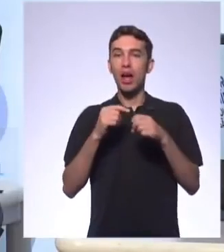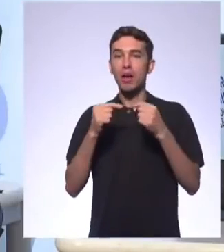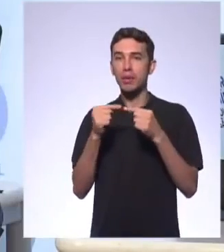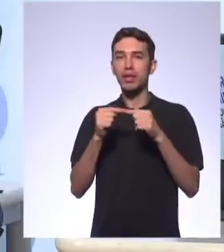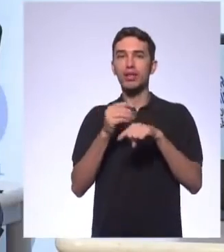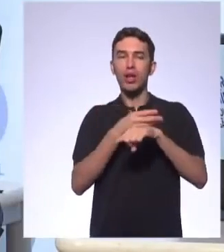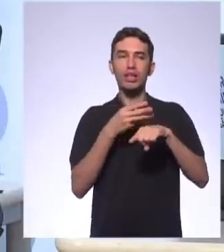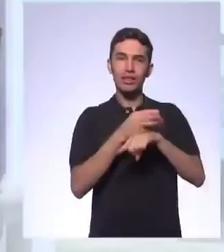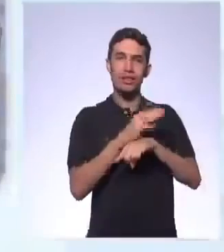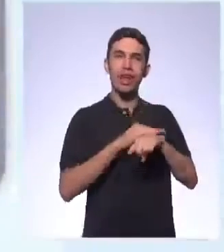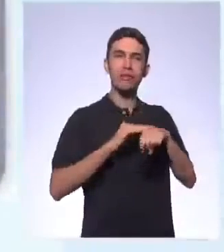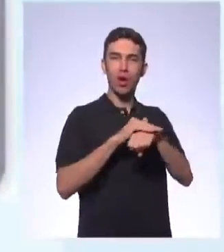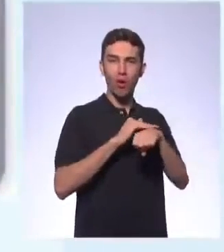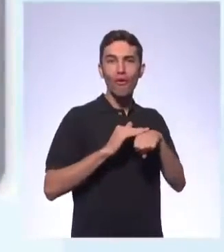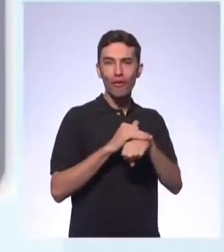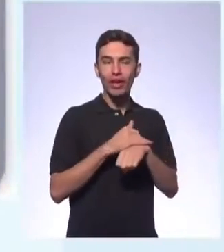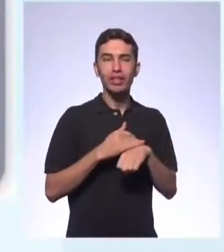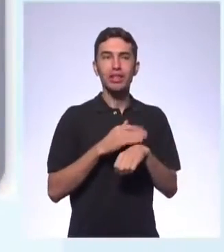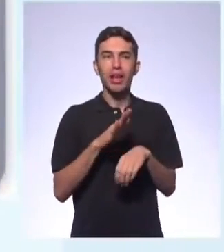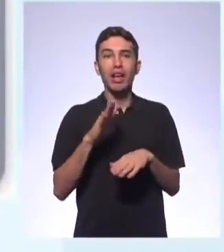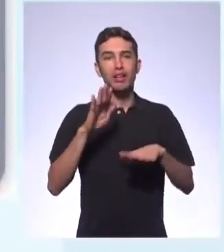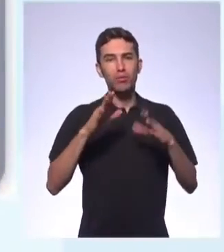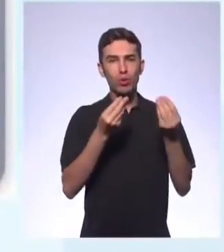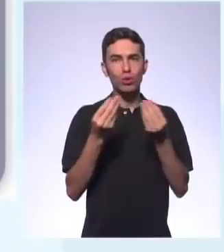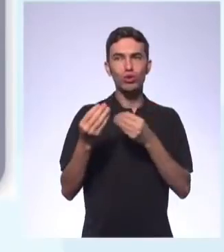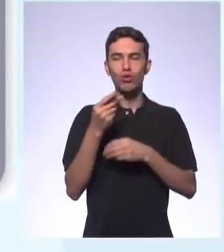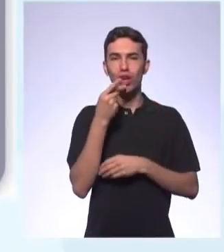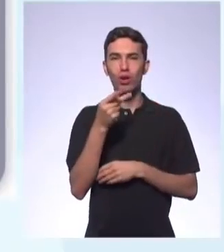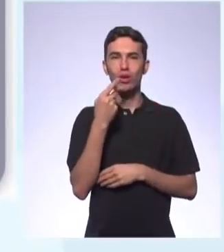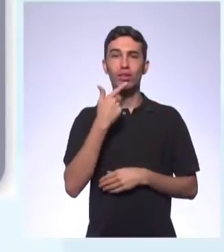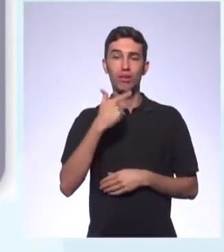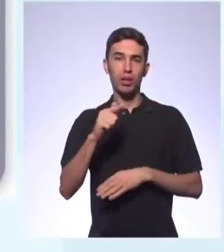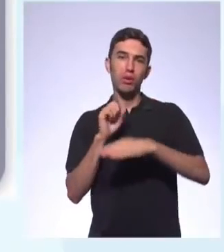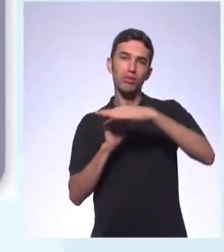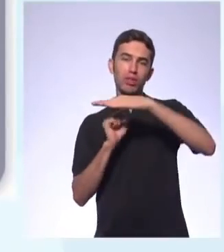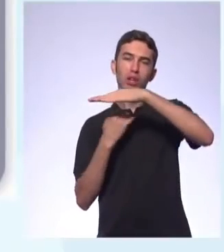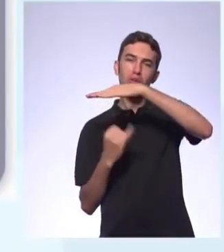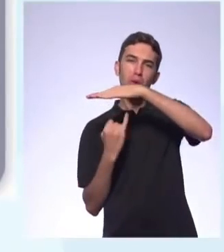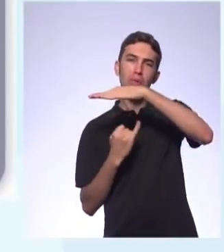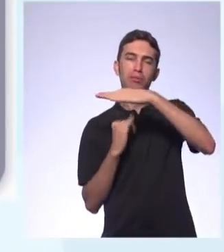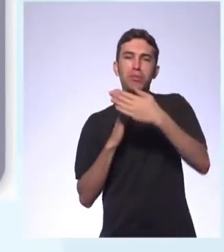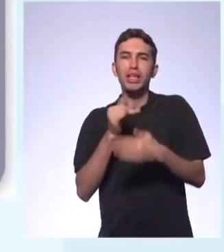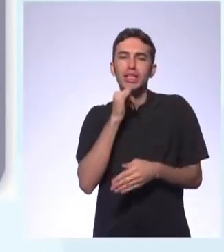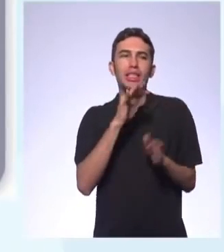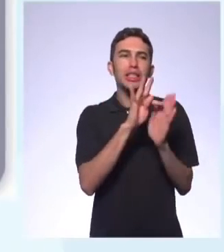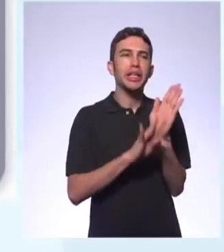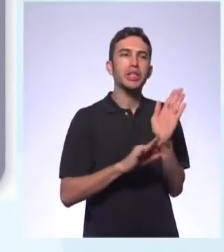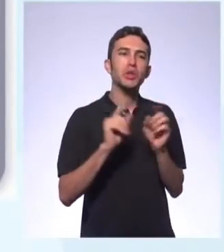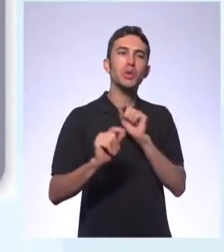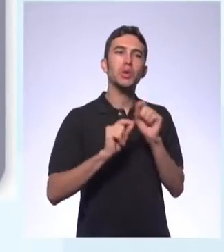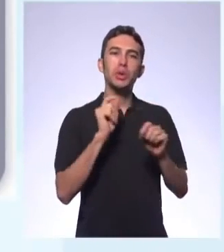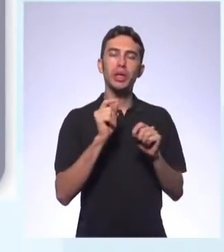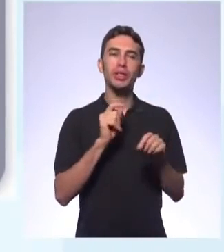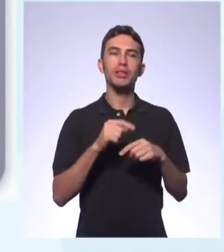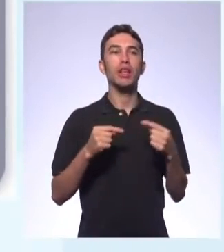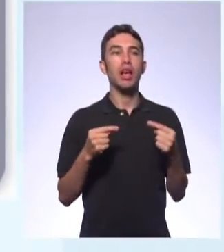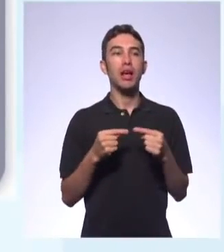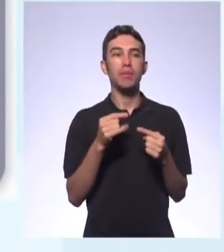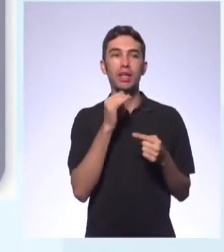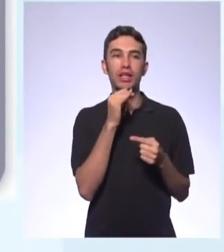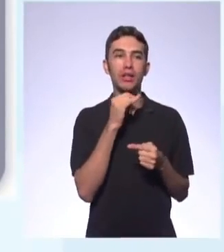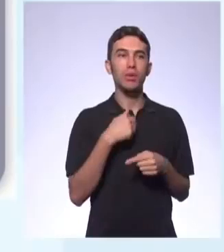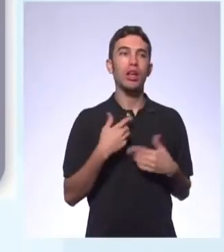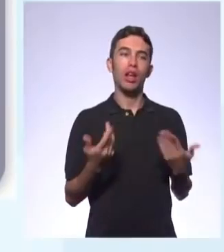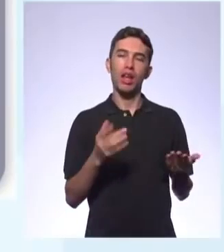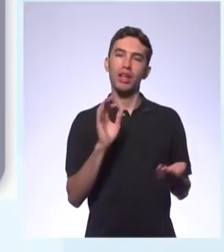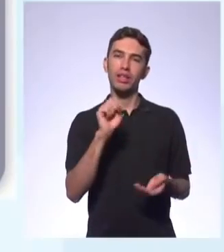que é informal, né? Mas a gente perguntou da questão que texto que é, né? Se fosse um gênero, de repente, e não da linguagem. A